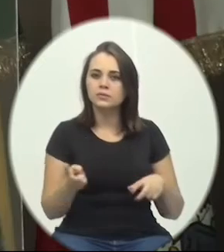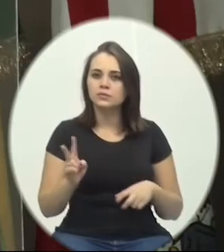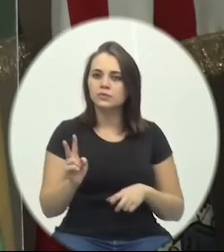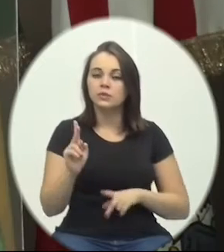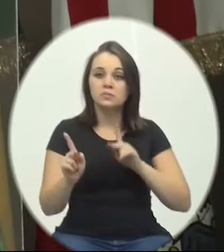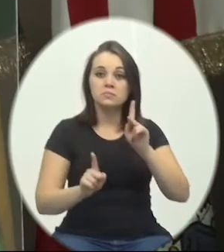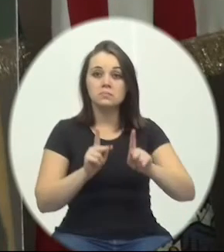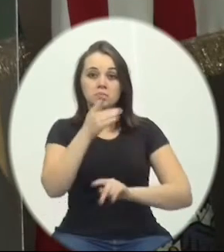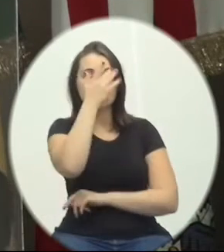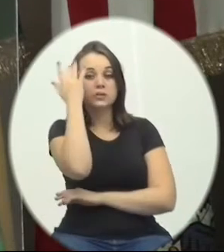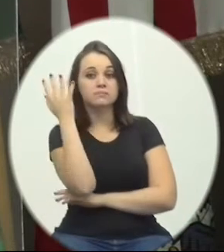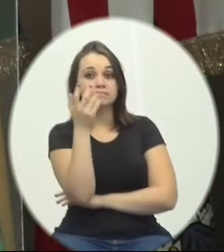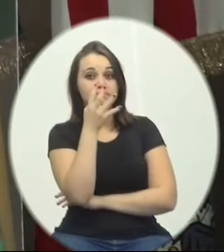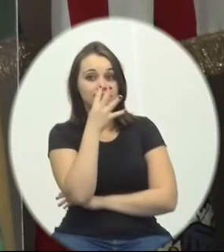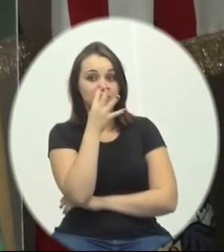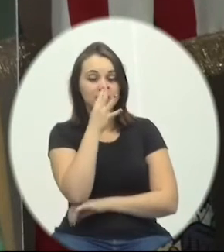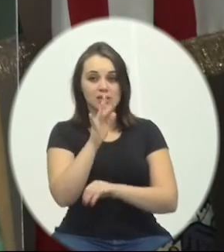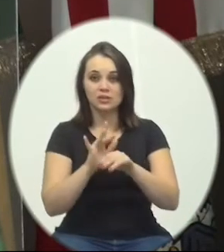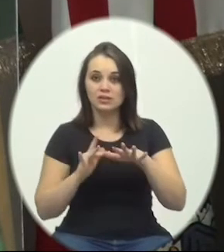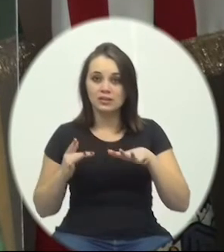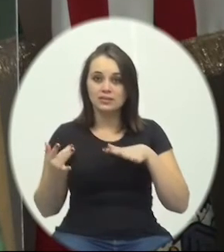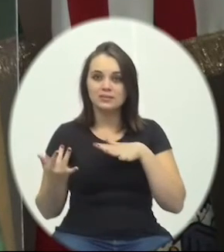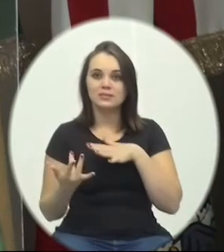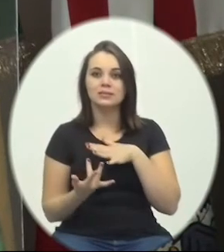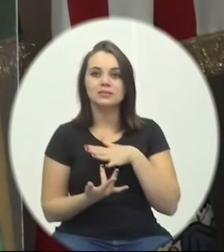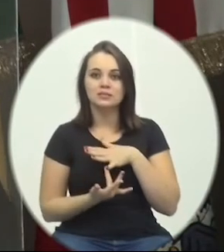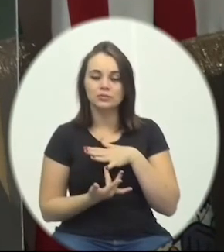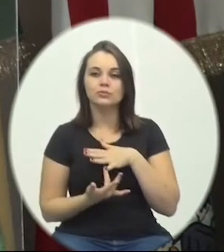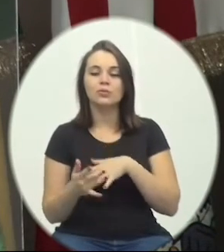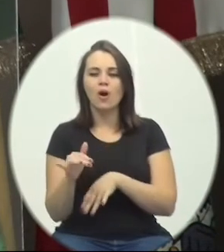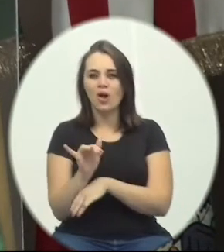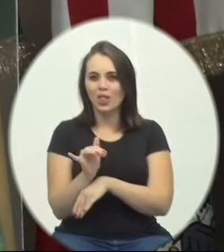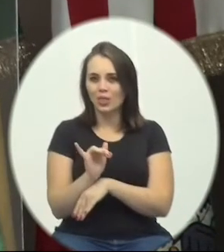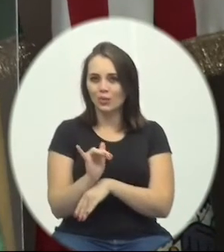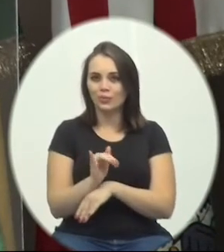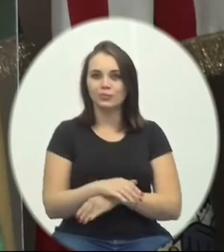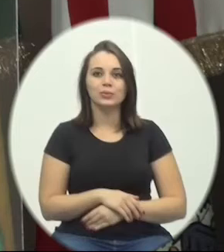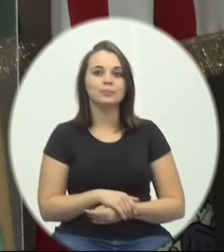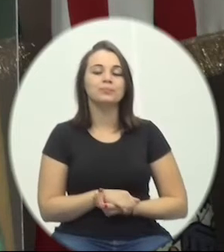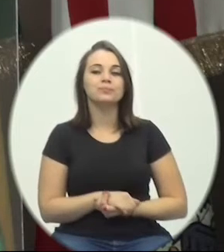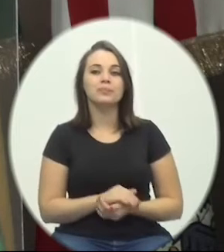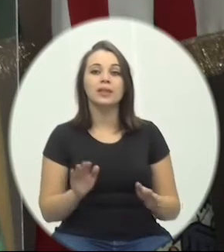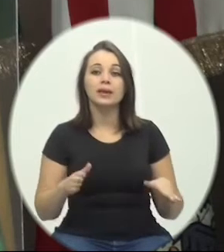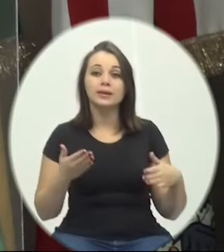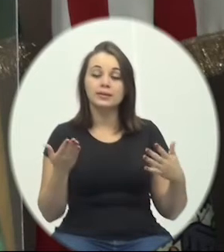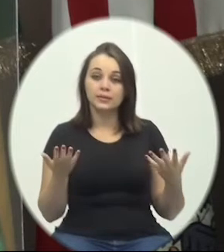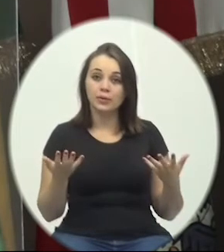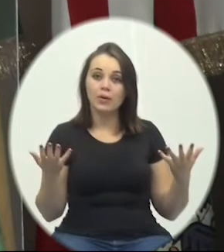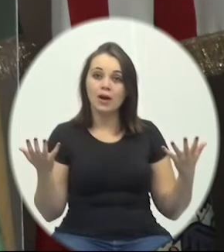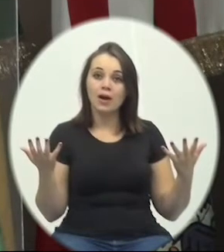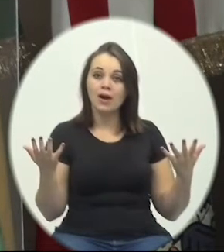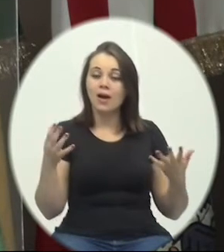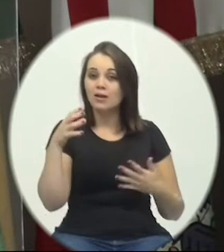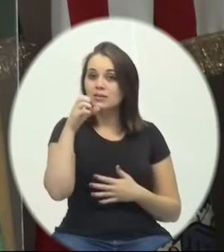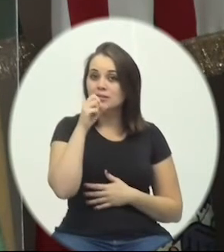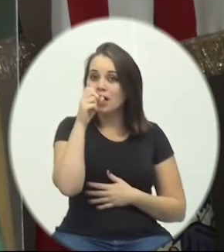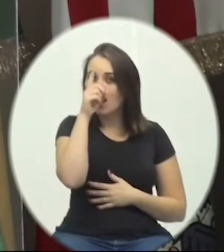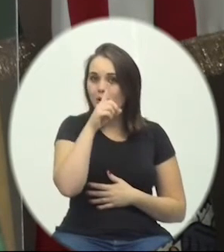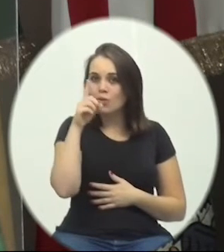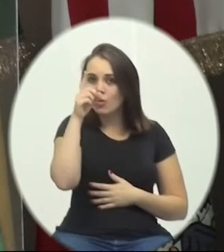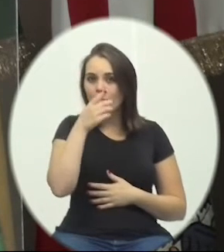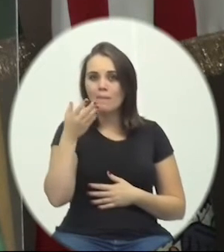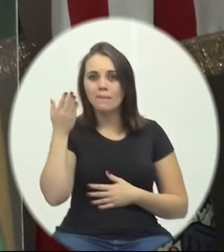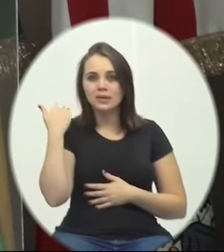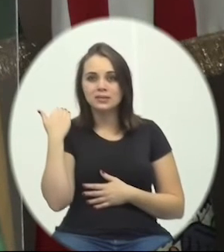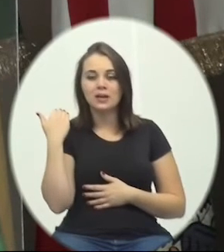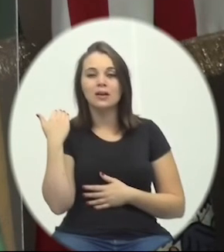público que nos assiste através do canal do YouTube. Então, esse final de semana, o